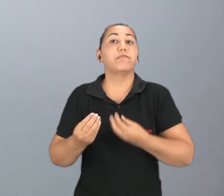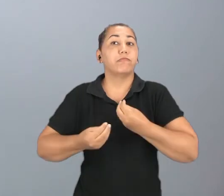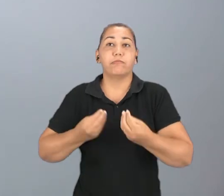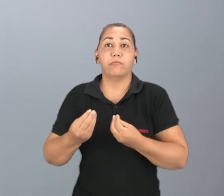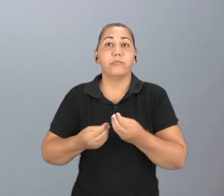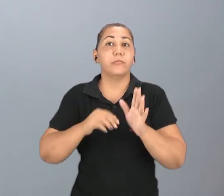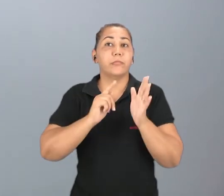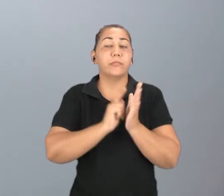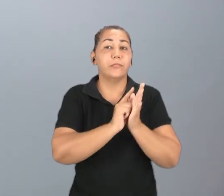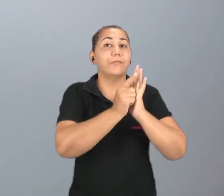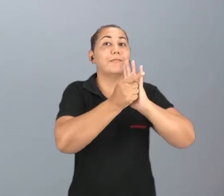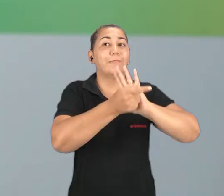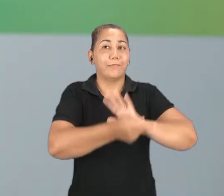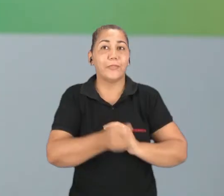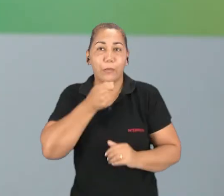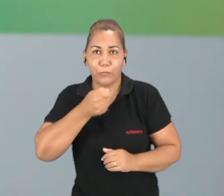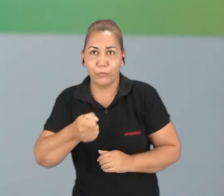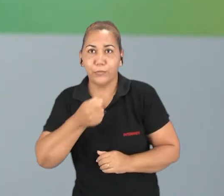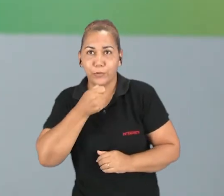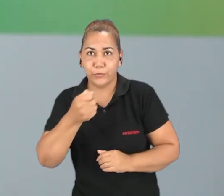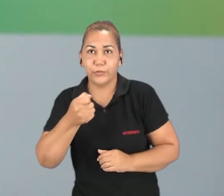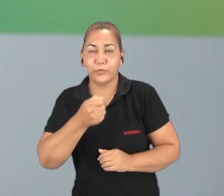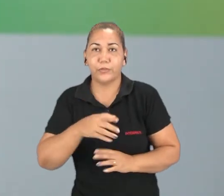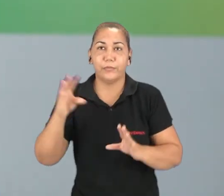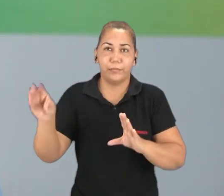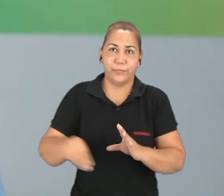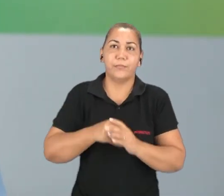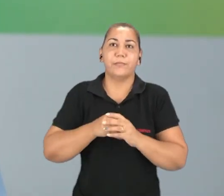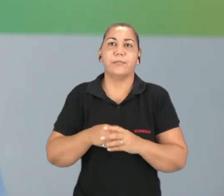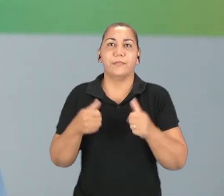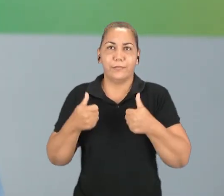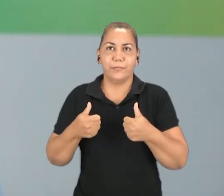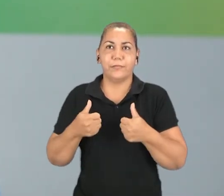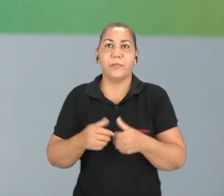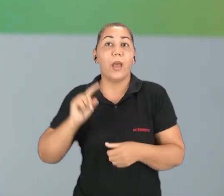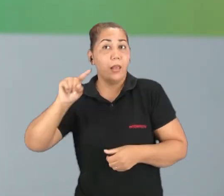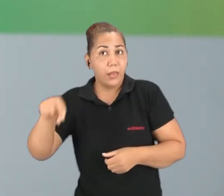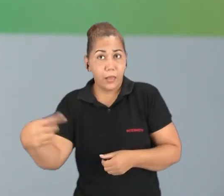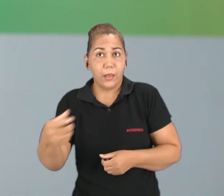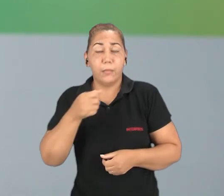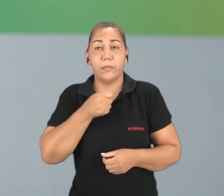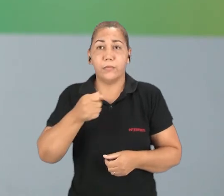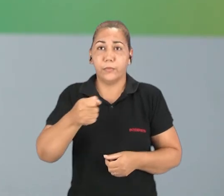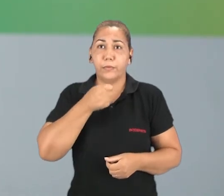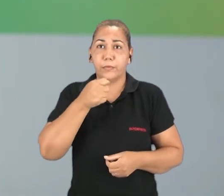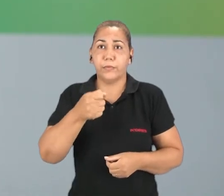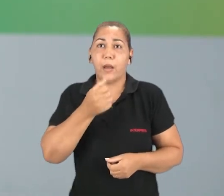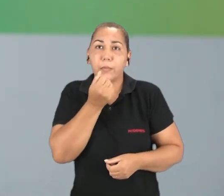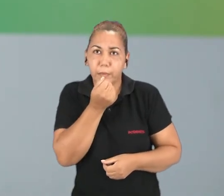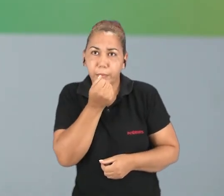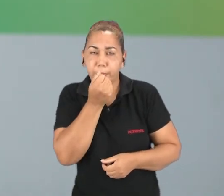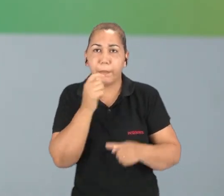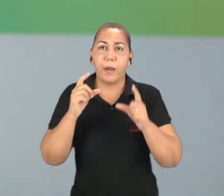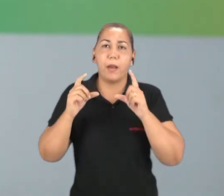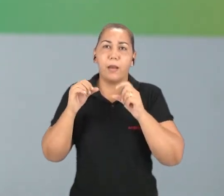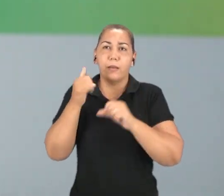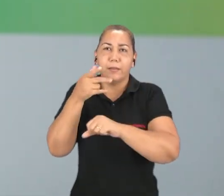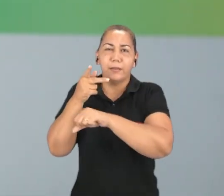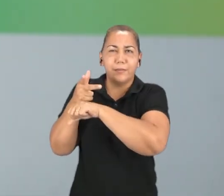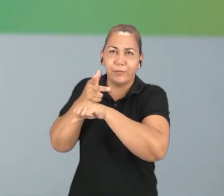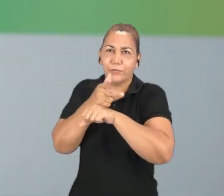gênero, compor o nosso gênero em entrevista. Correto? Depois de feita a entrevista, seja com gravador, filmagem, é feita